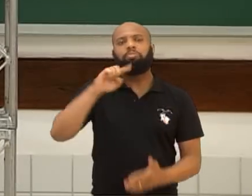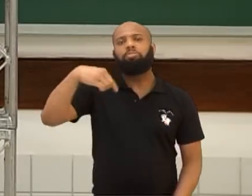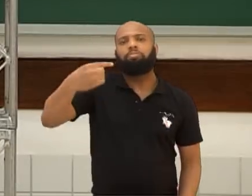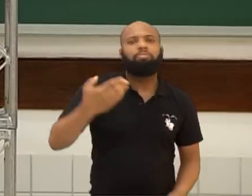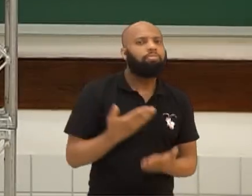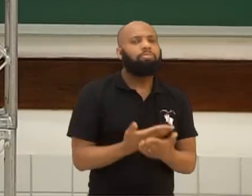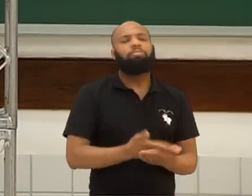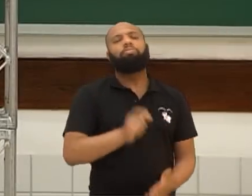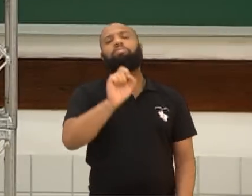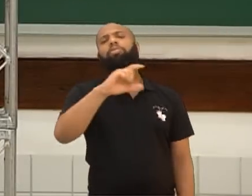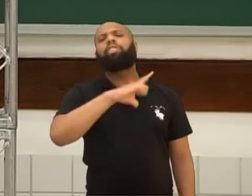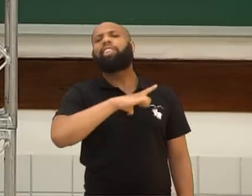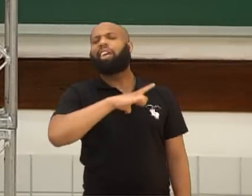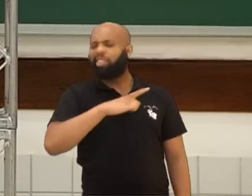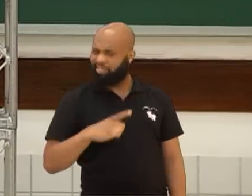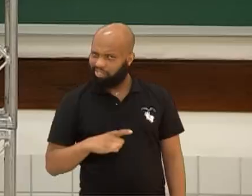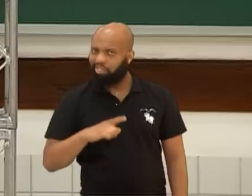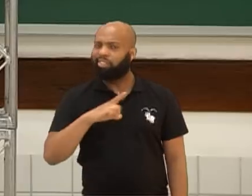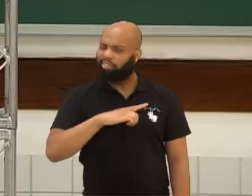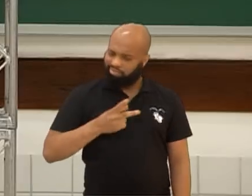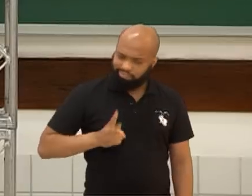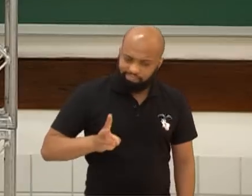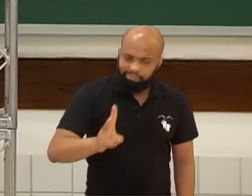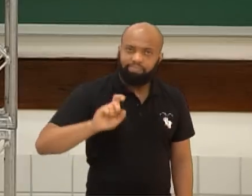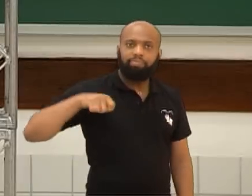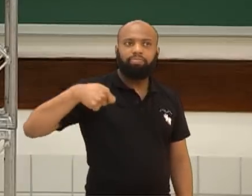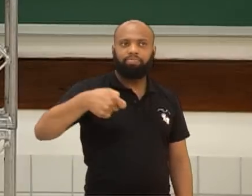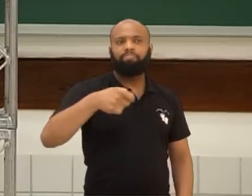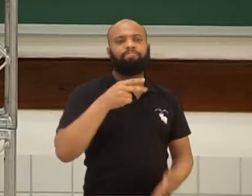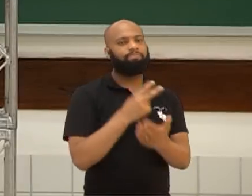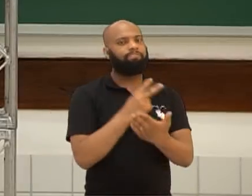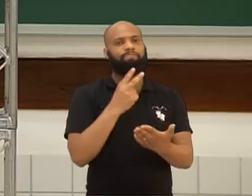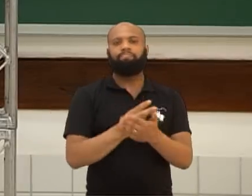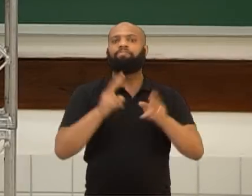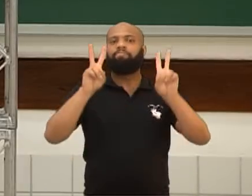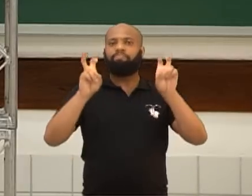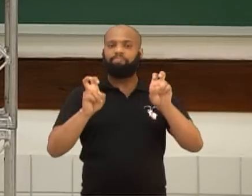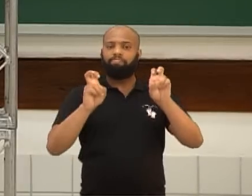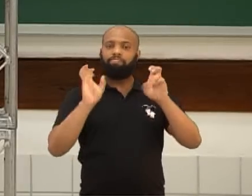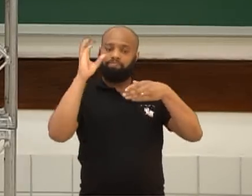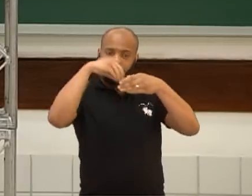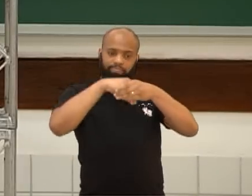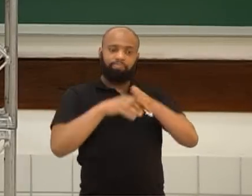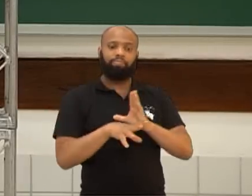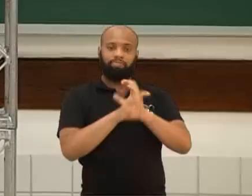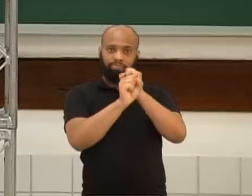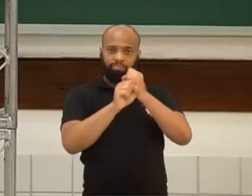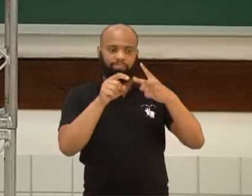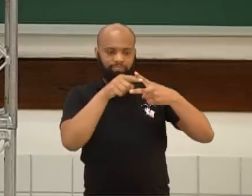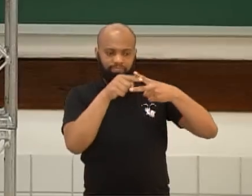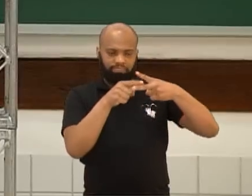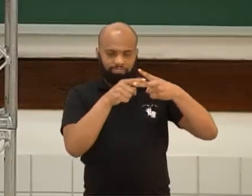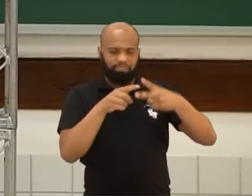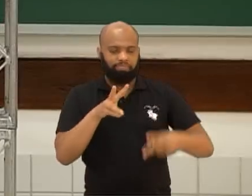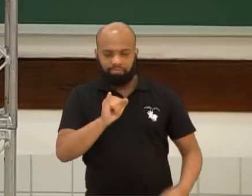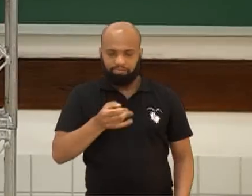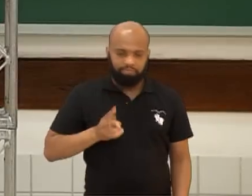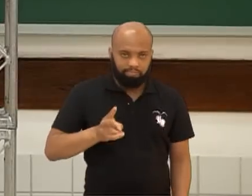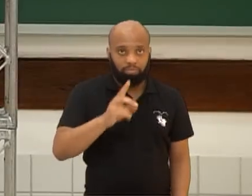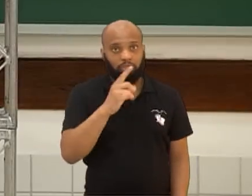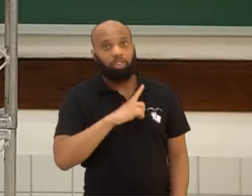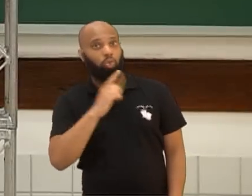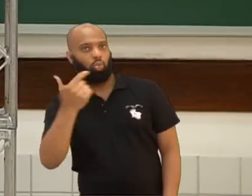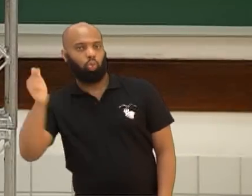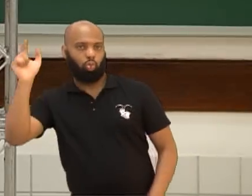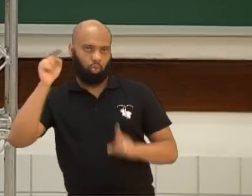aula? Na próxima aula, nós vamos continuar falando sobre a soma dos ângulos internos de um polígono regular. A gente vai estudar